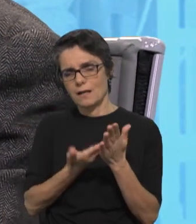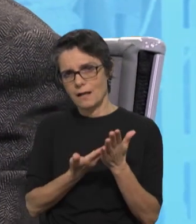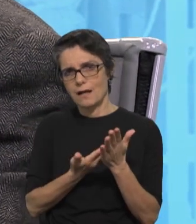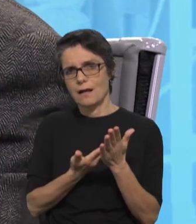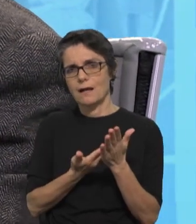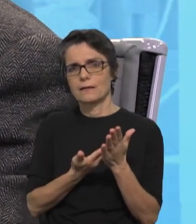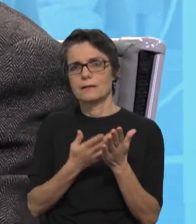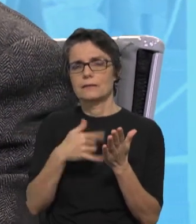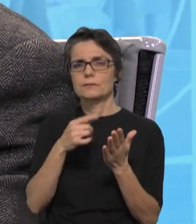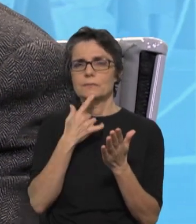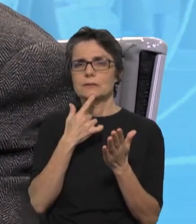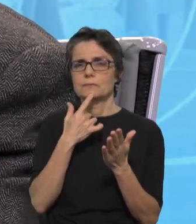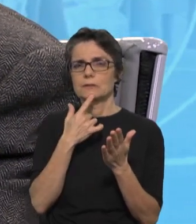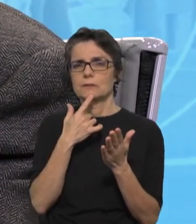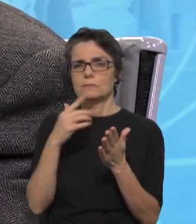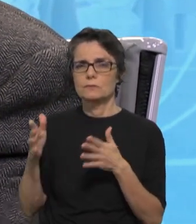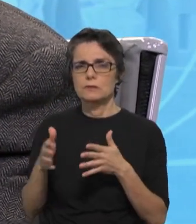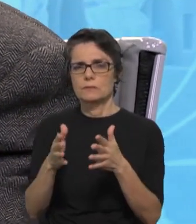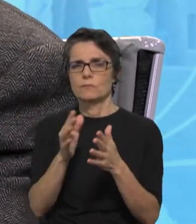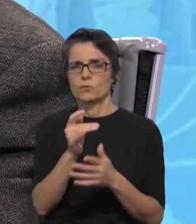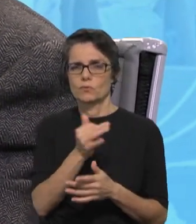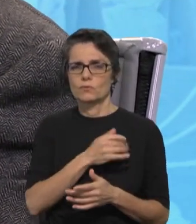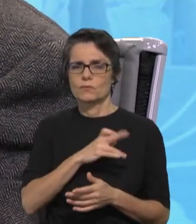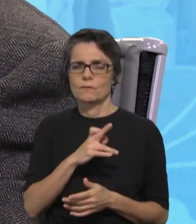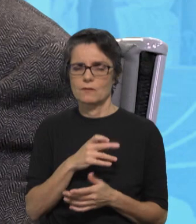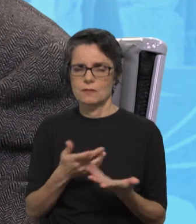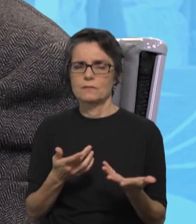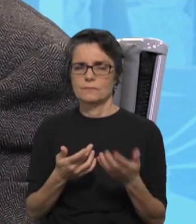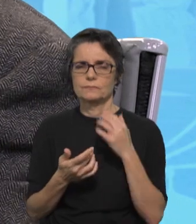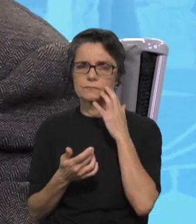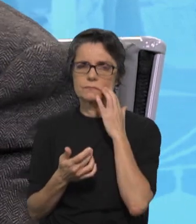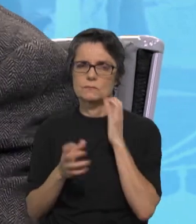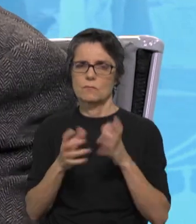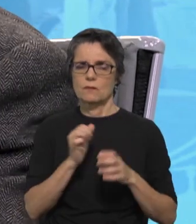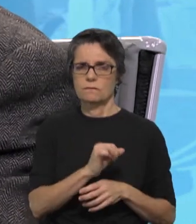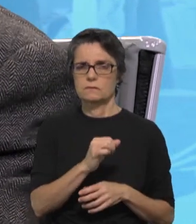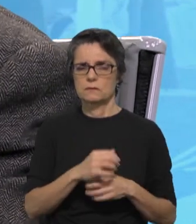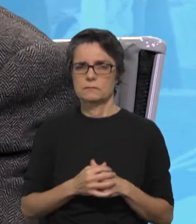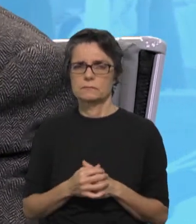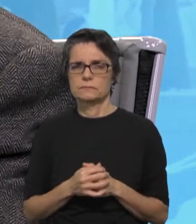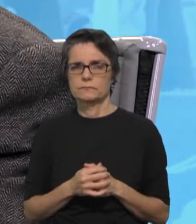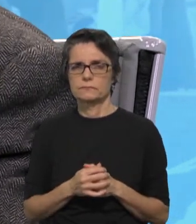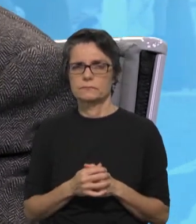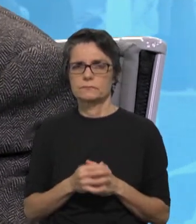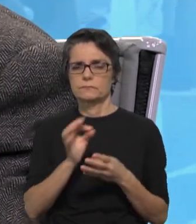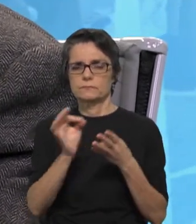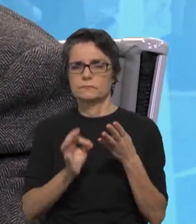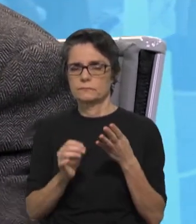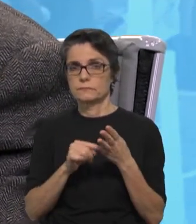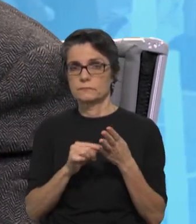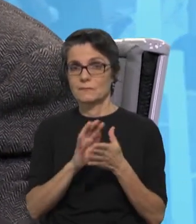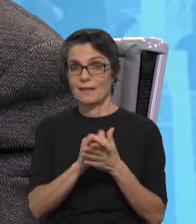autenticidade do percurso da fé da sua comunidade. E esse critério, antes de mais,